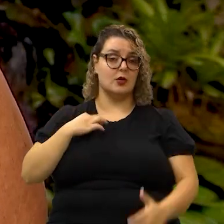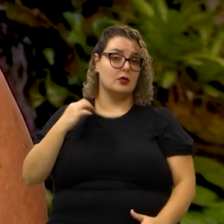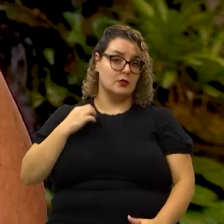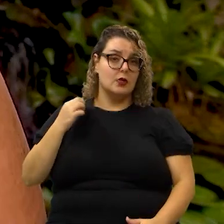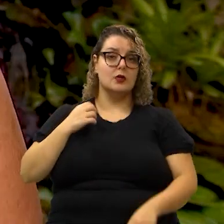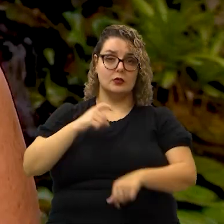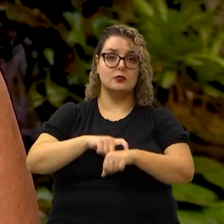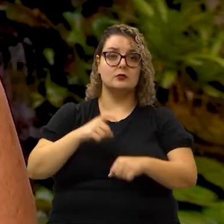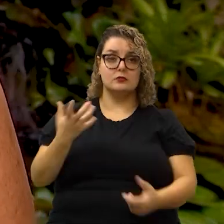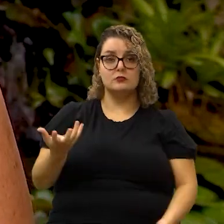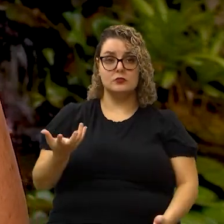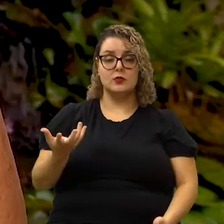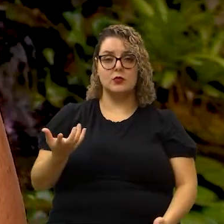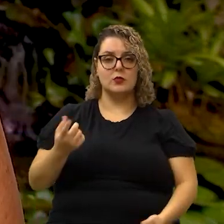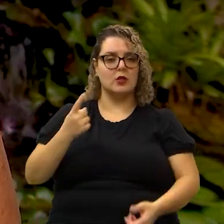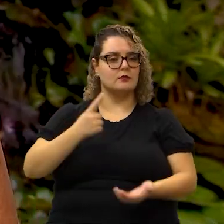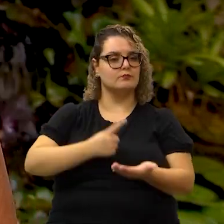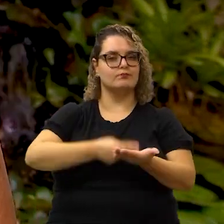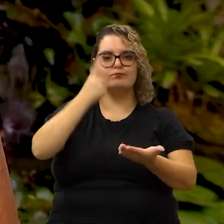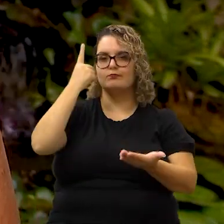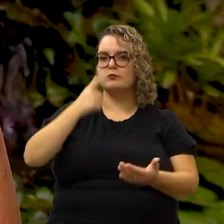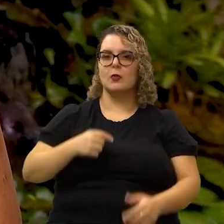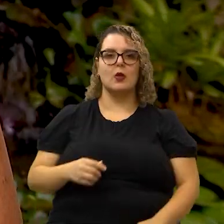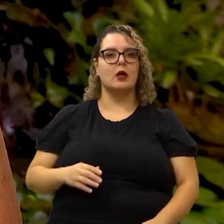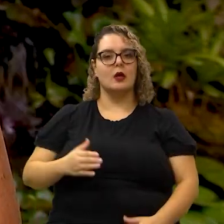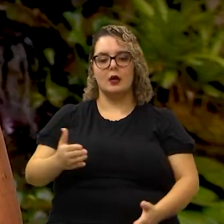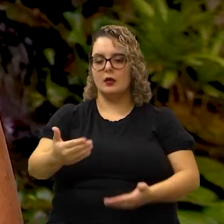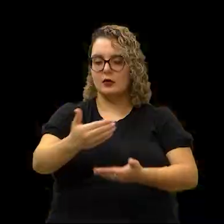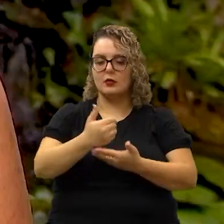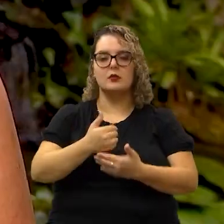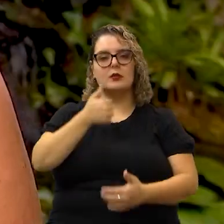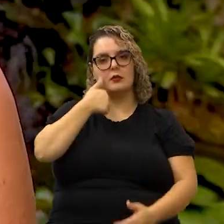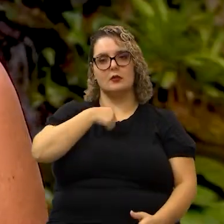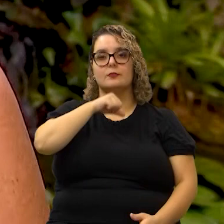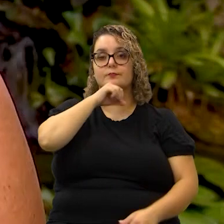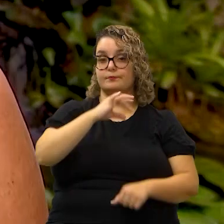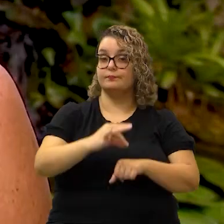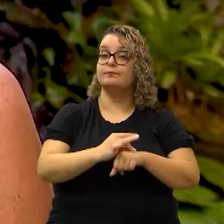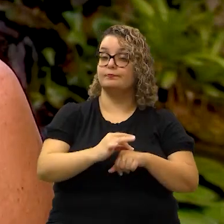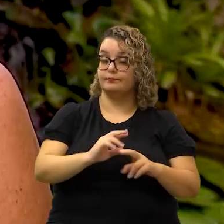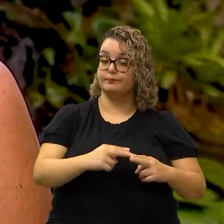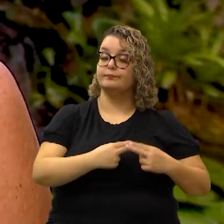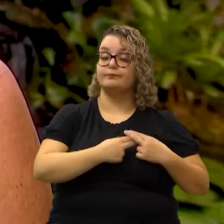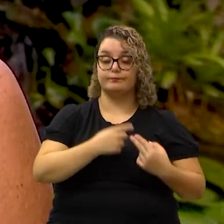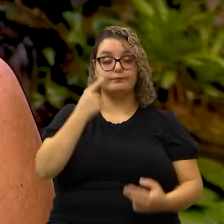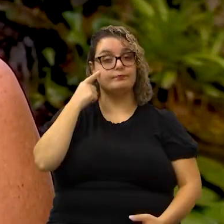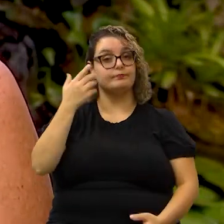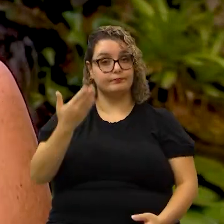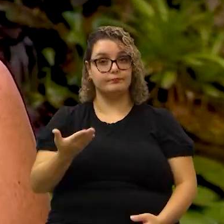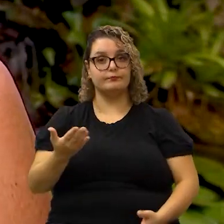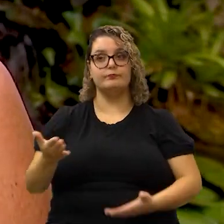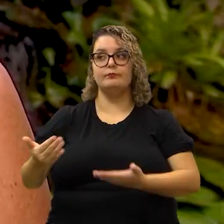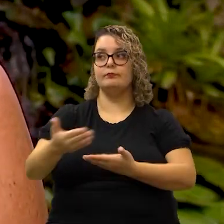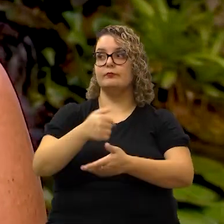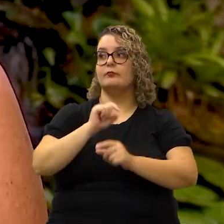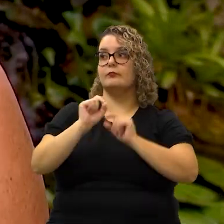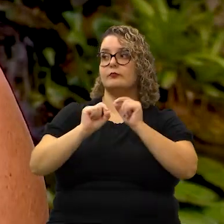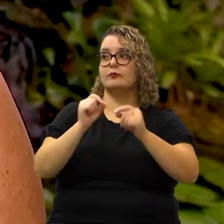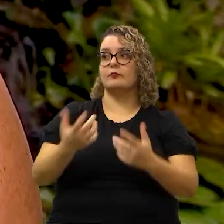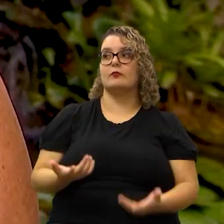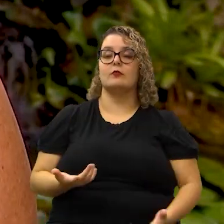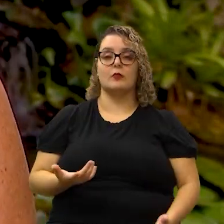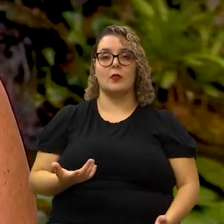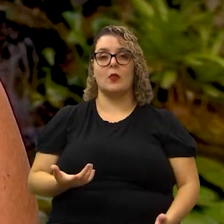psicólogas voluntárias, né, na época, e na hora a gente abraçou a ideia. Acolher as mães enlutadas. Acolher significa o